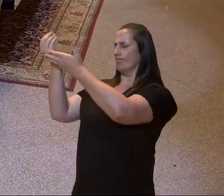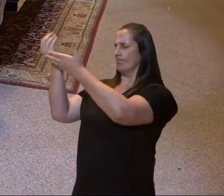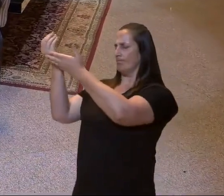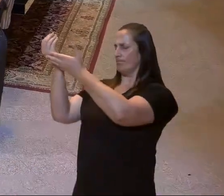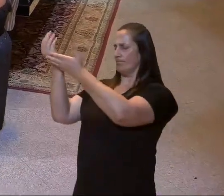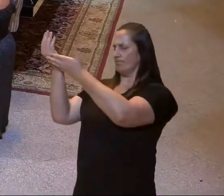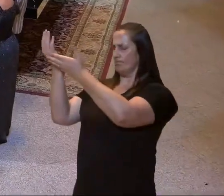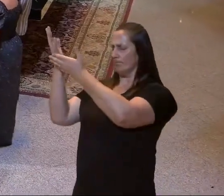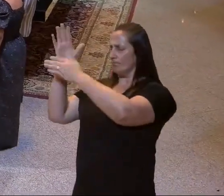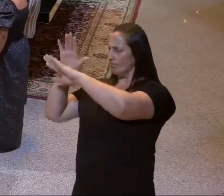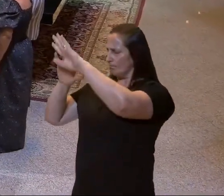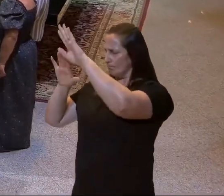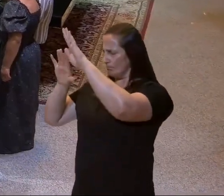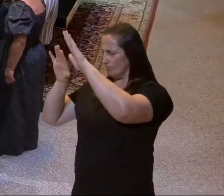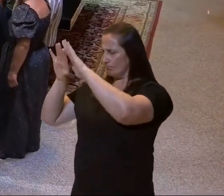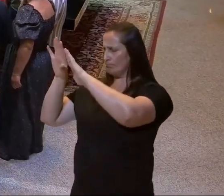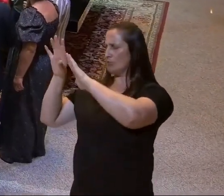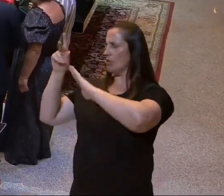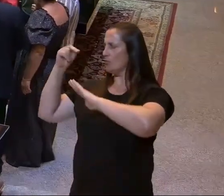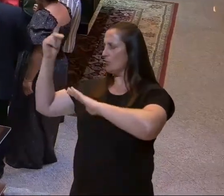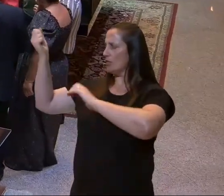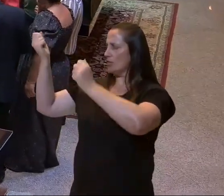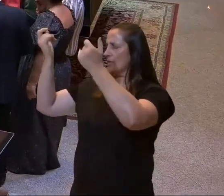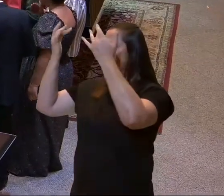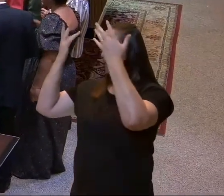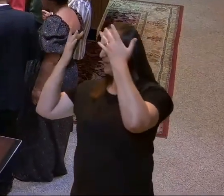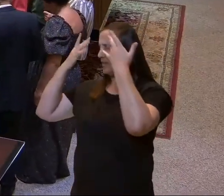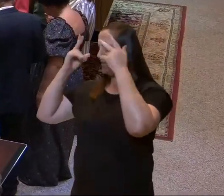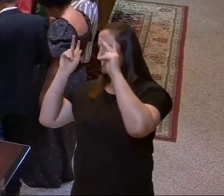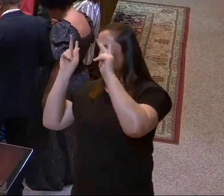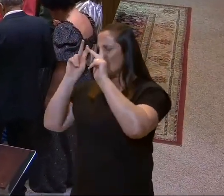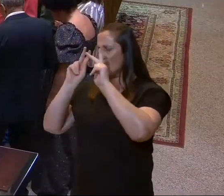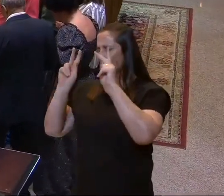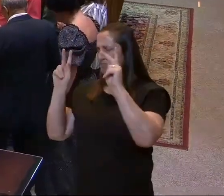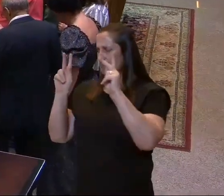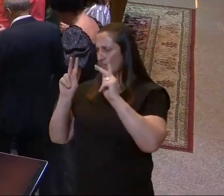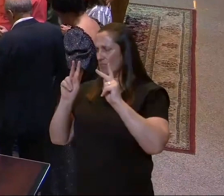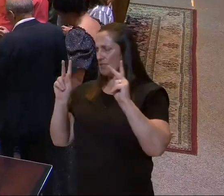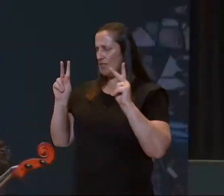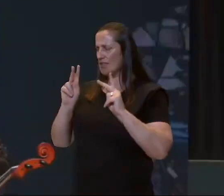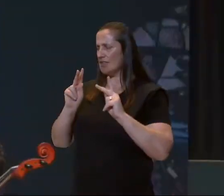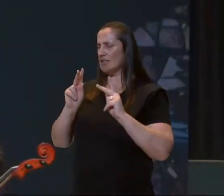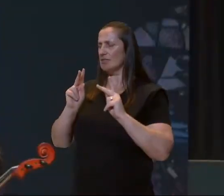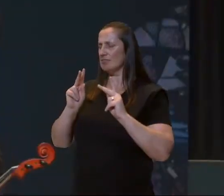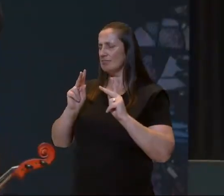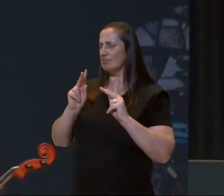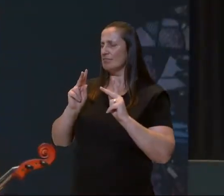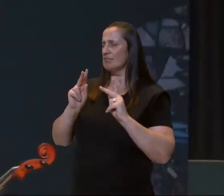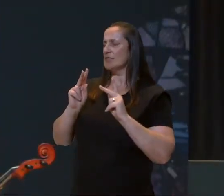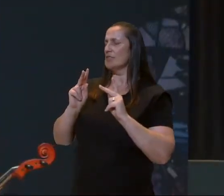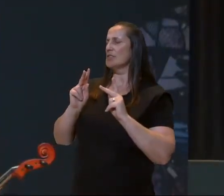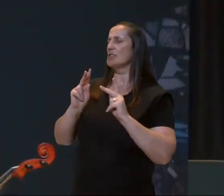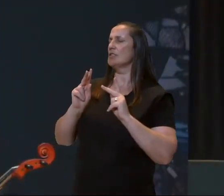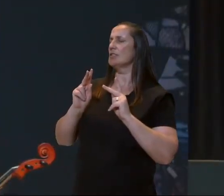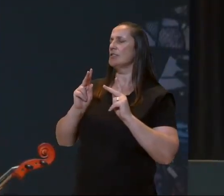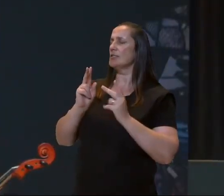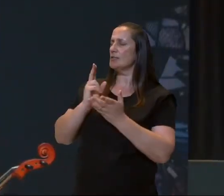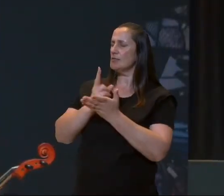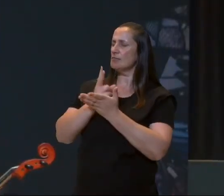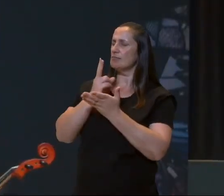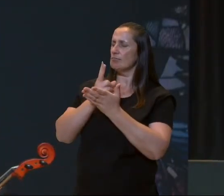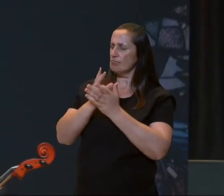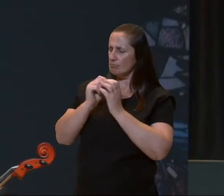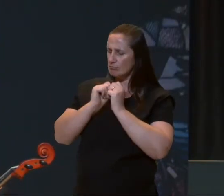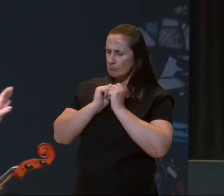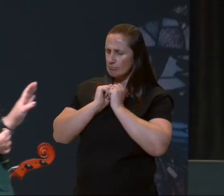tuas mãos. Que a tua graça, que a tua paz, que o teu favor repousem